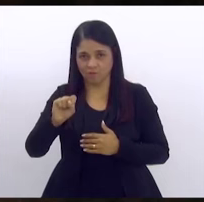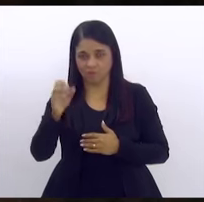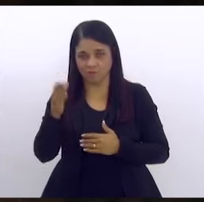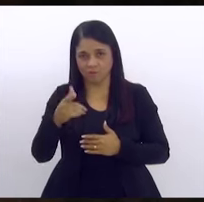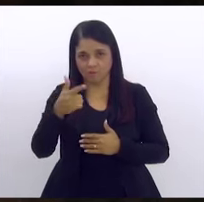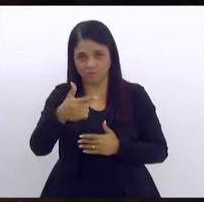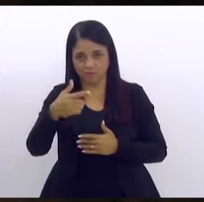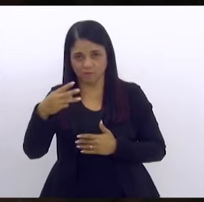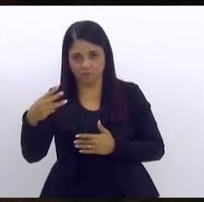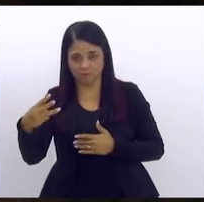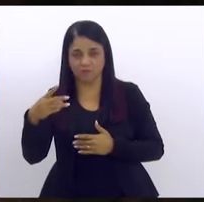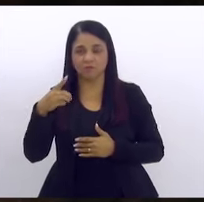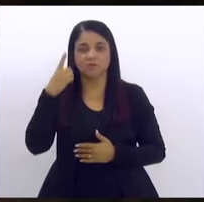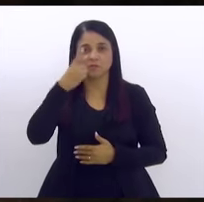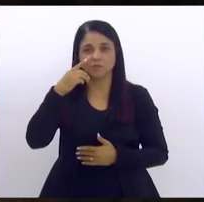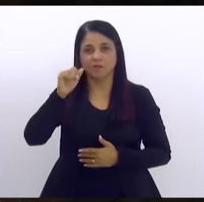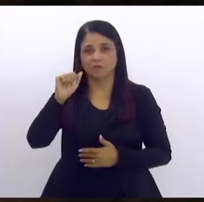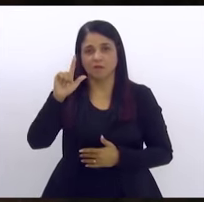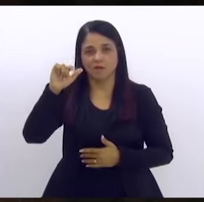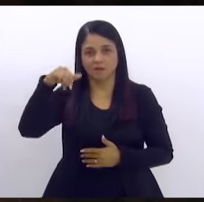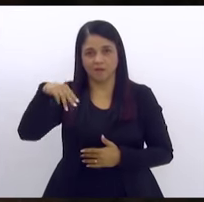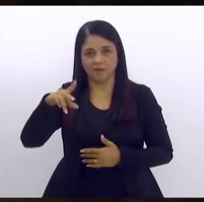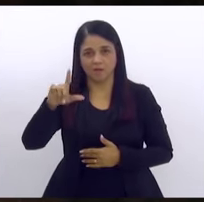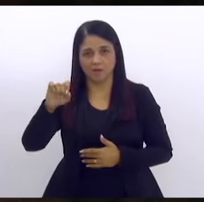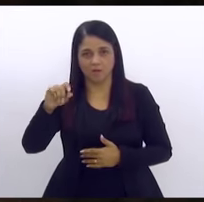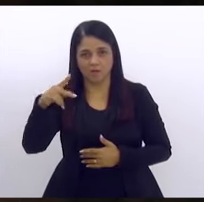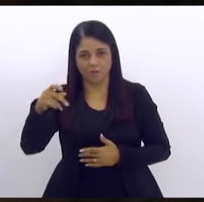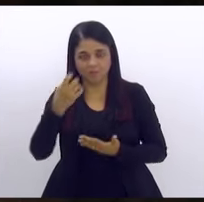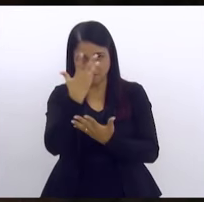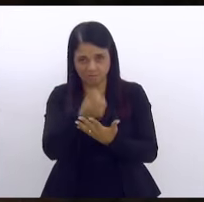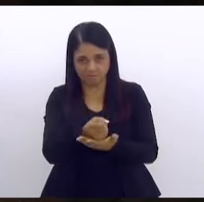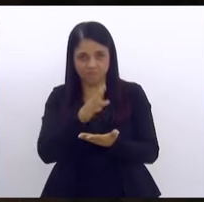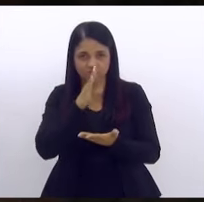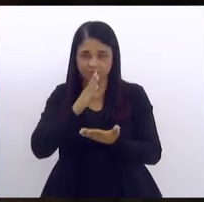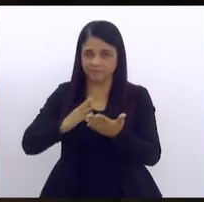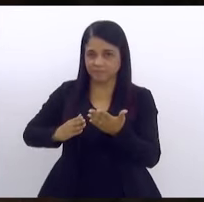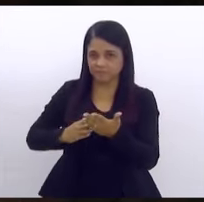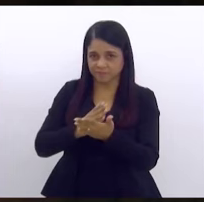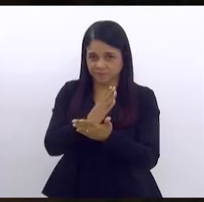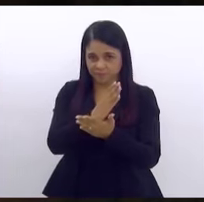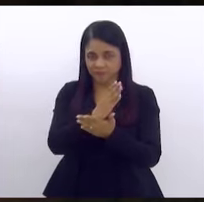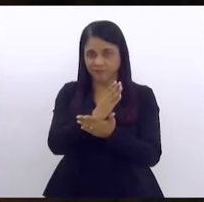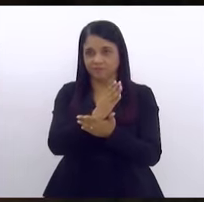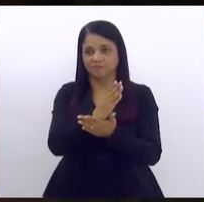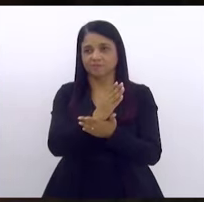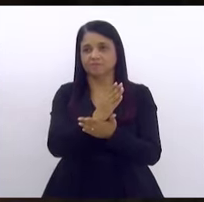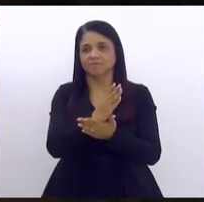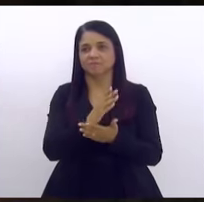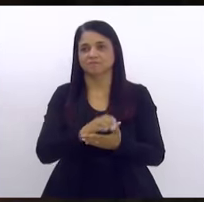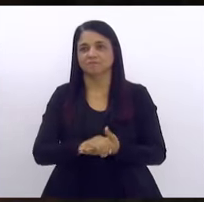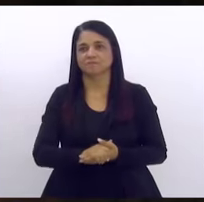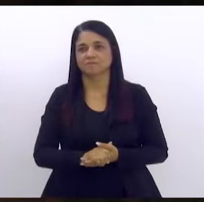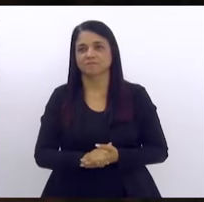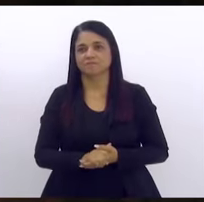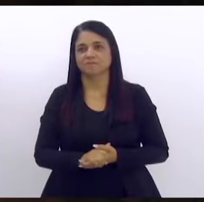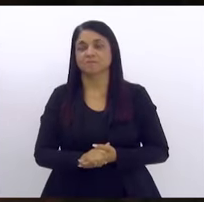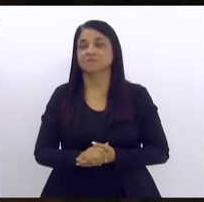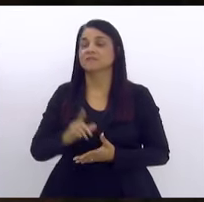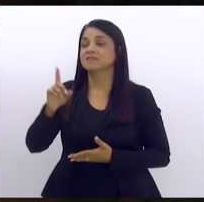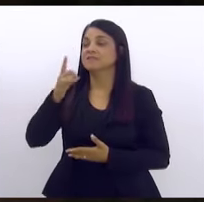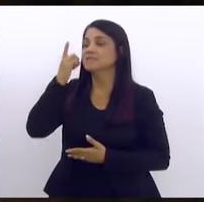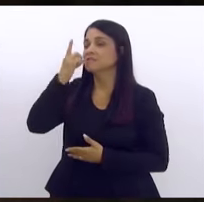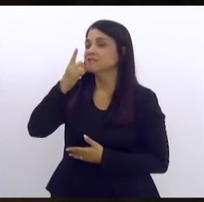198-2023 do deputado Alan Lopes. Senhores que aprovam e permaneçam como estão, aprovado. Nosso